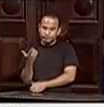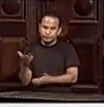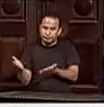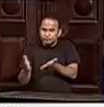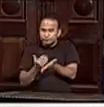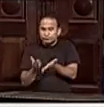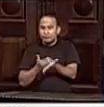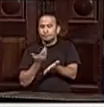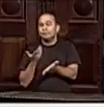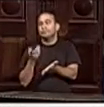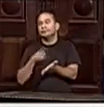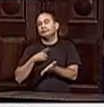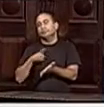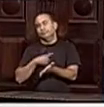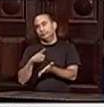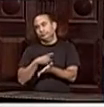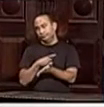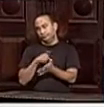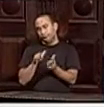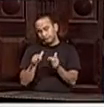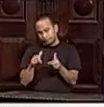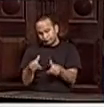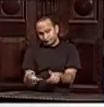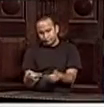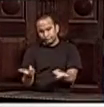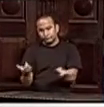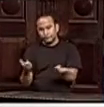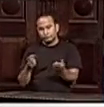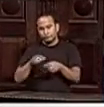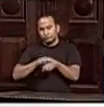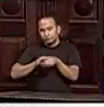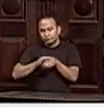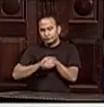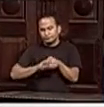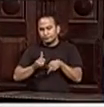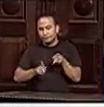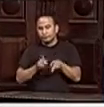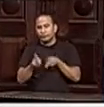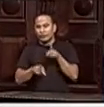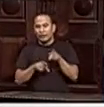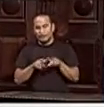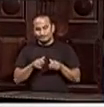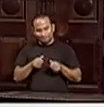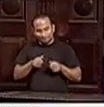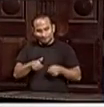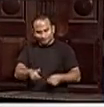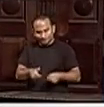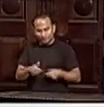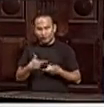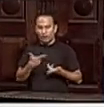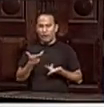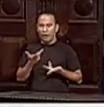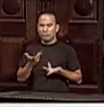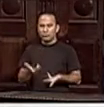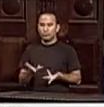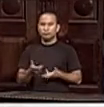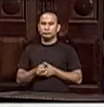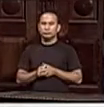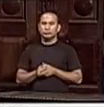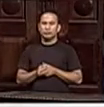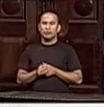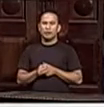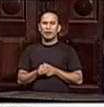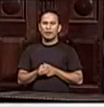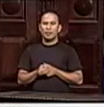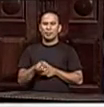agenda que tenha capacidade de dialogar com a população, de enfrentar esses esquemas para que a democracia no